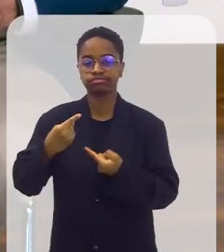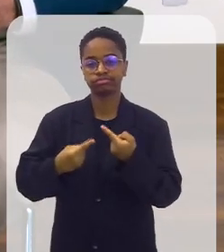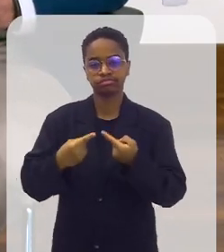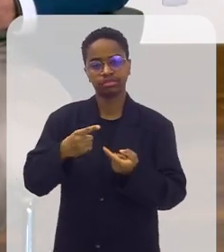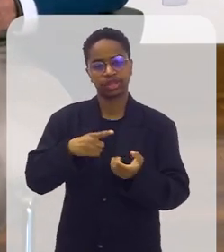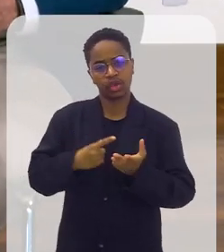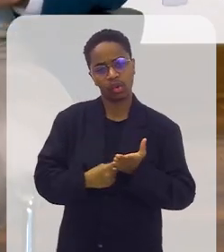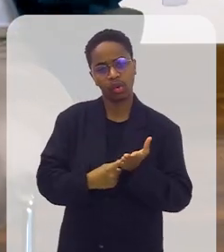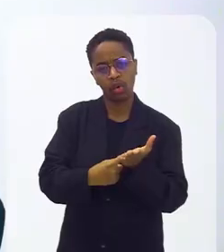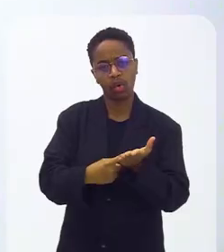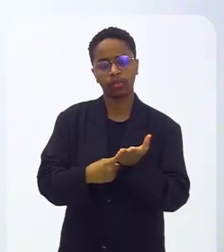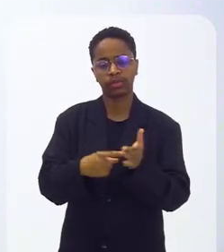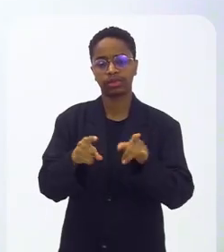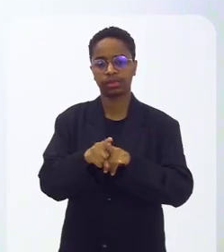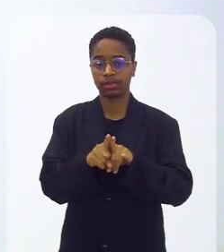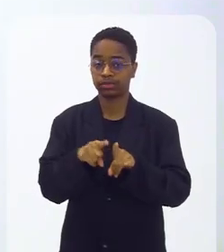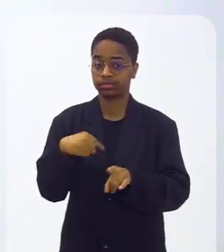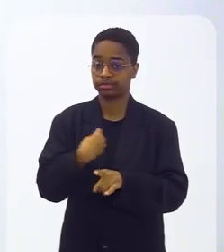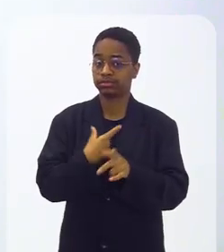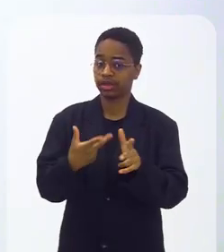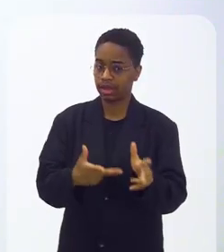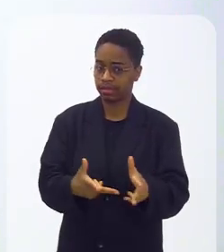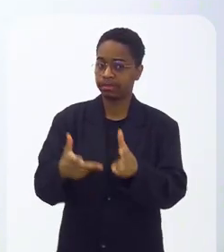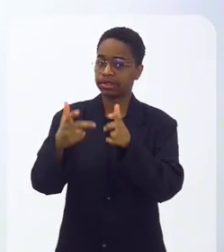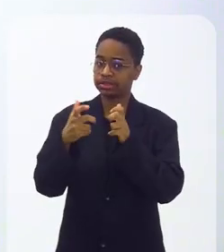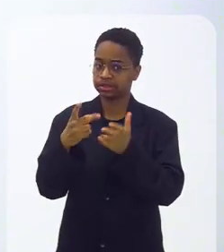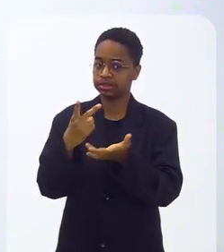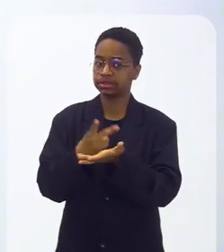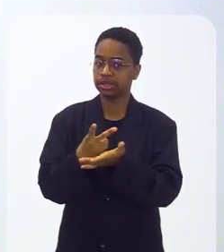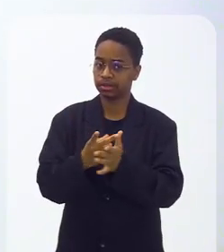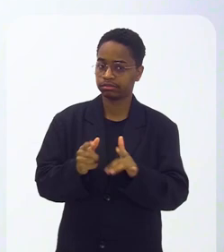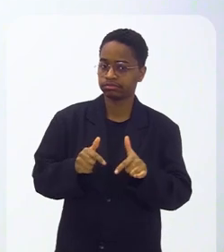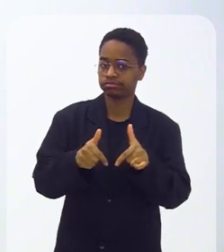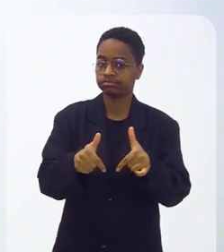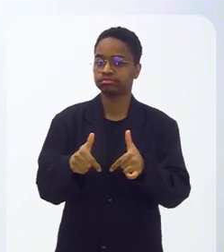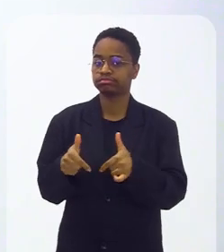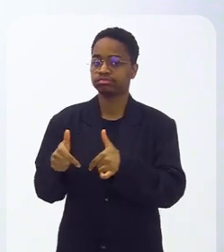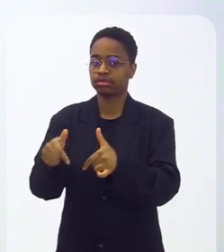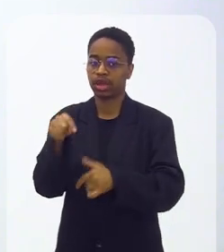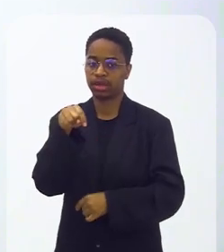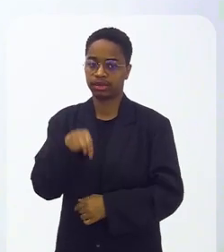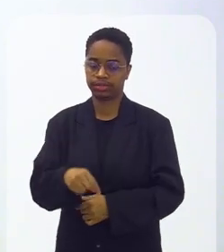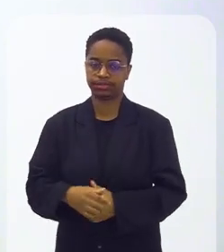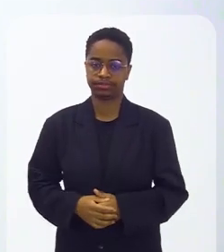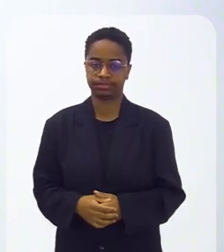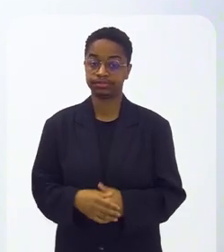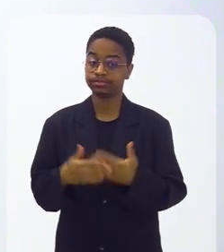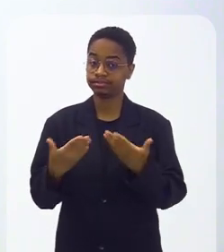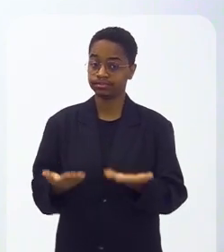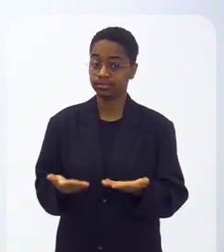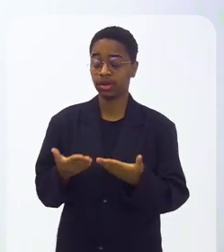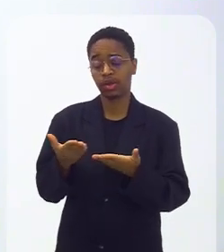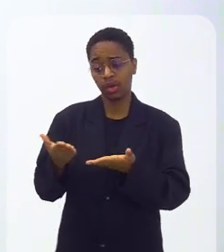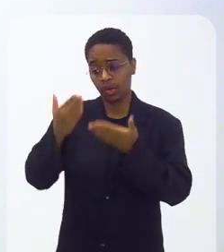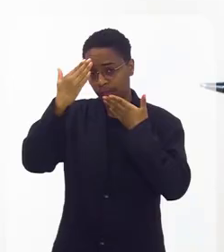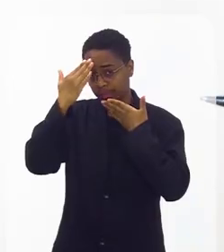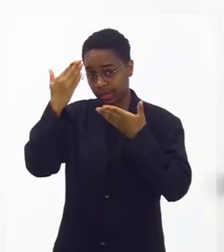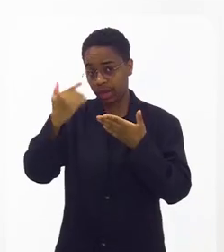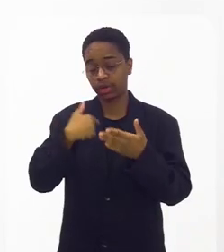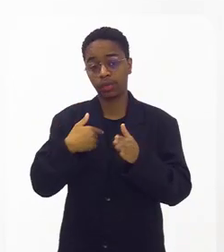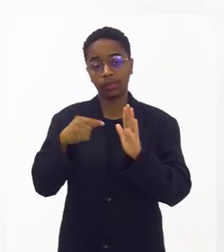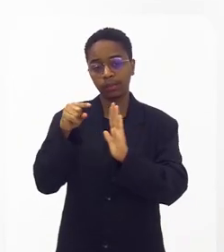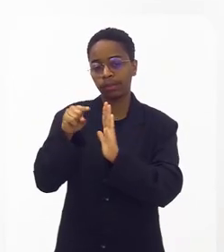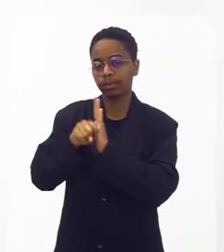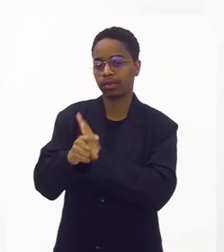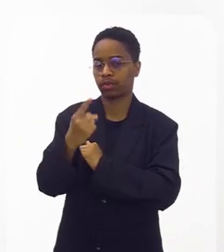muito compromissada, e a gente tem visto isso aqui em todas as agendas que temos desenvolvidos, né? Deputada, muito obrigado. Eu vou começar trazendo